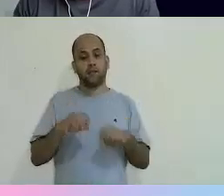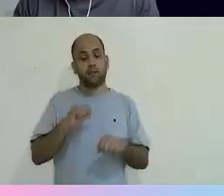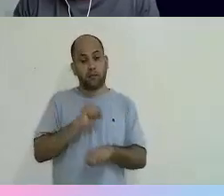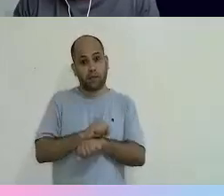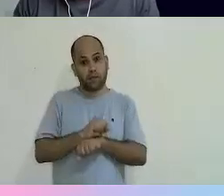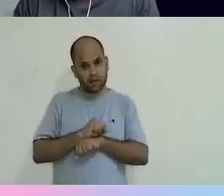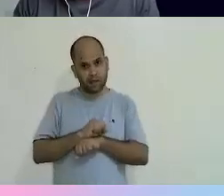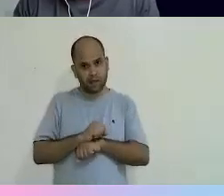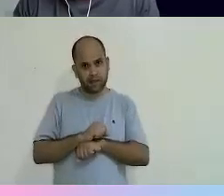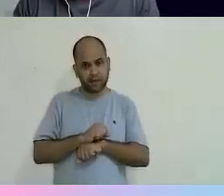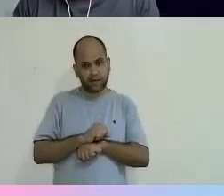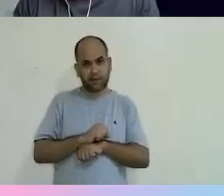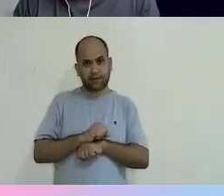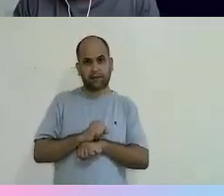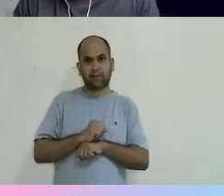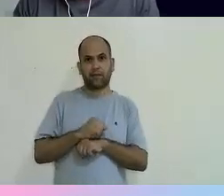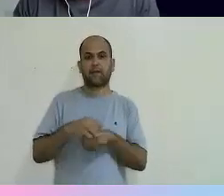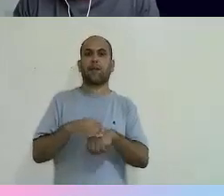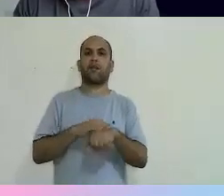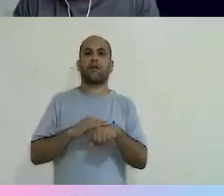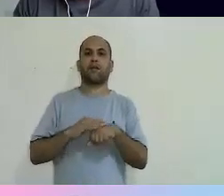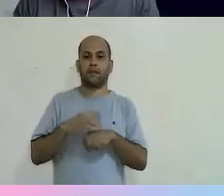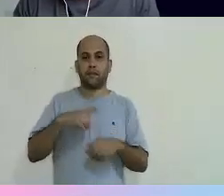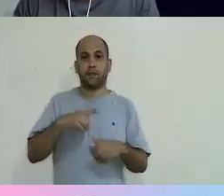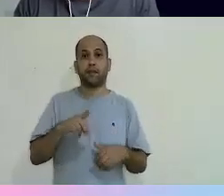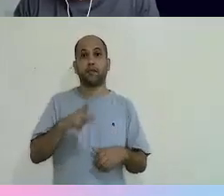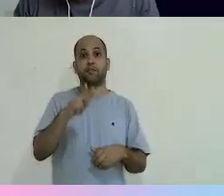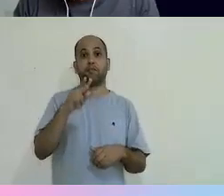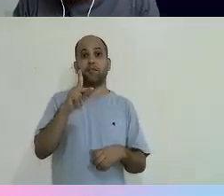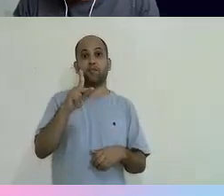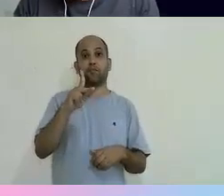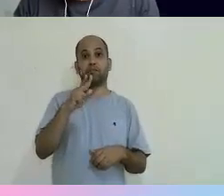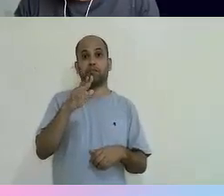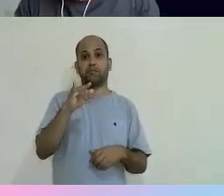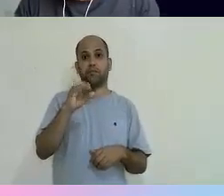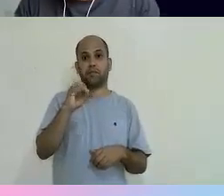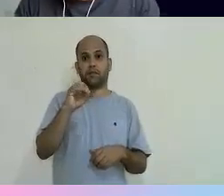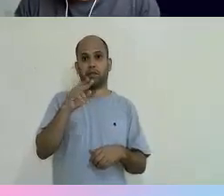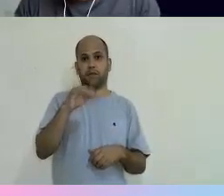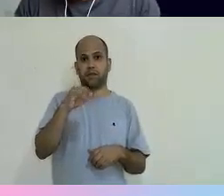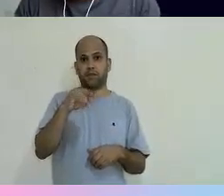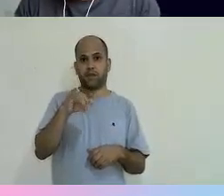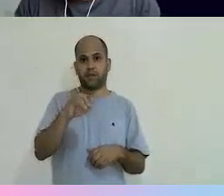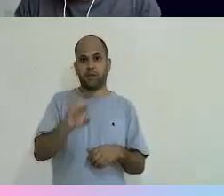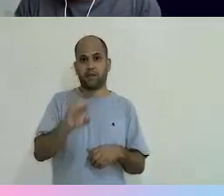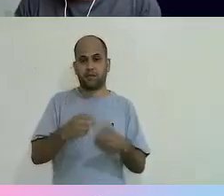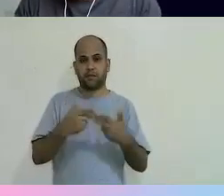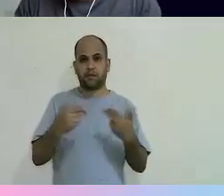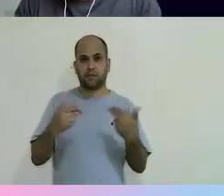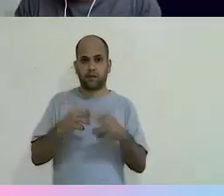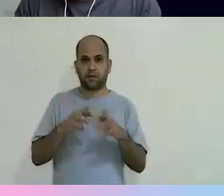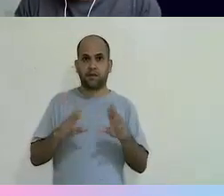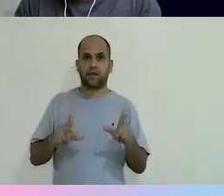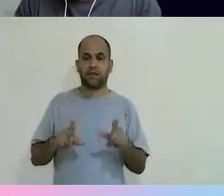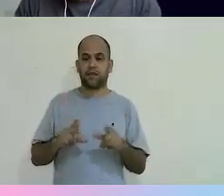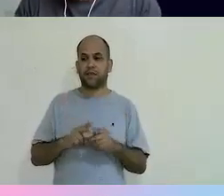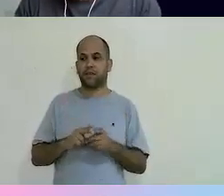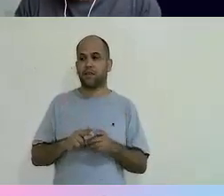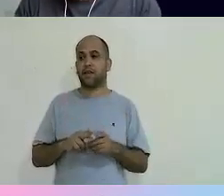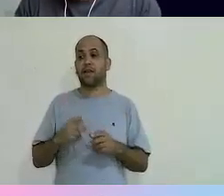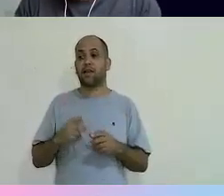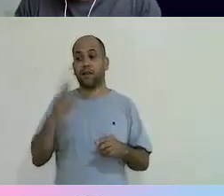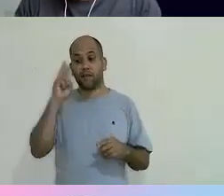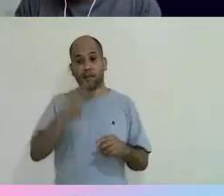respirar, teve que colocar prioridades dentro da história para fazer o negócio acontecer. E olhando um pouquinho para trás,